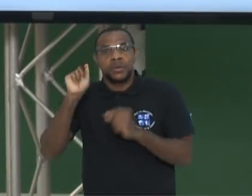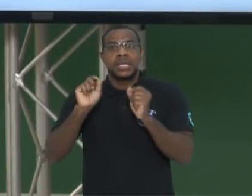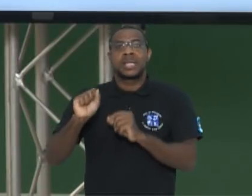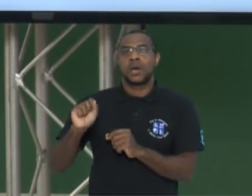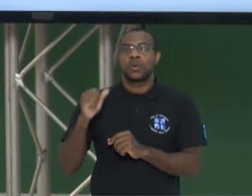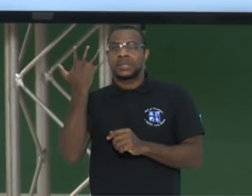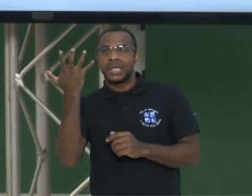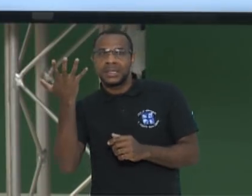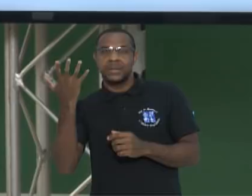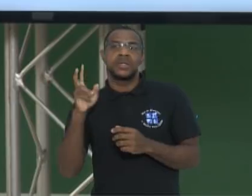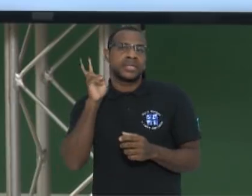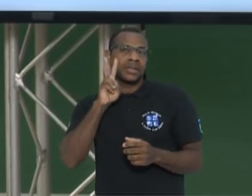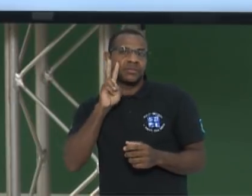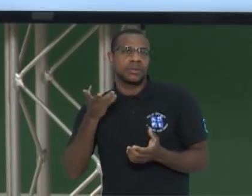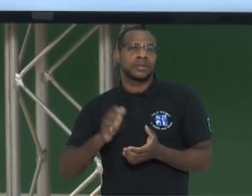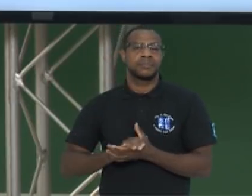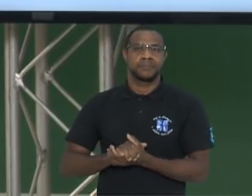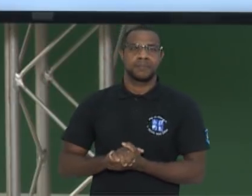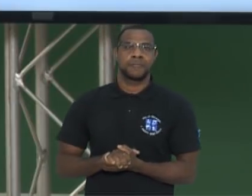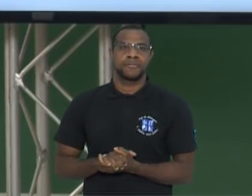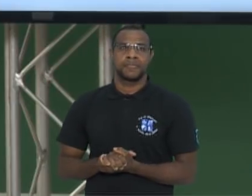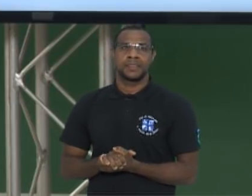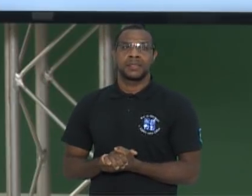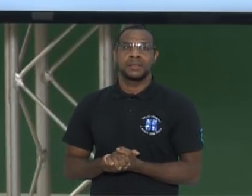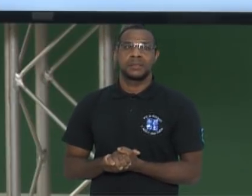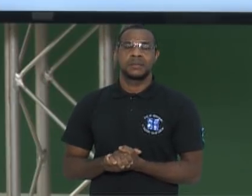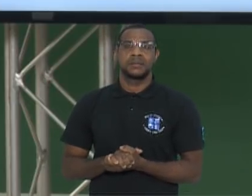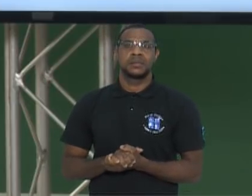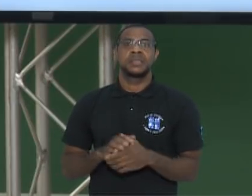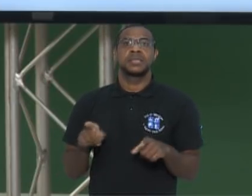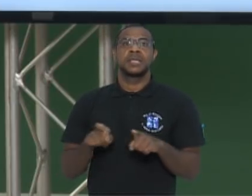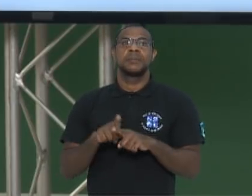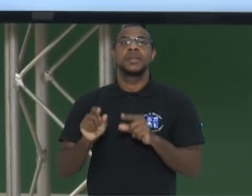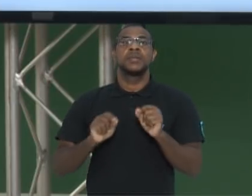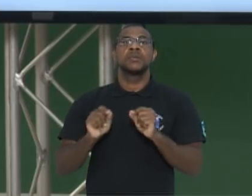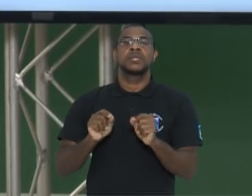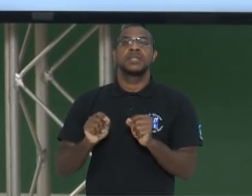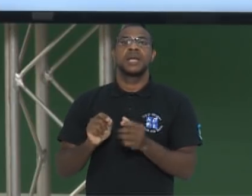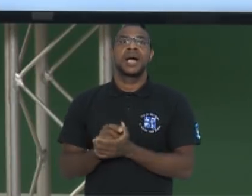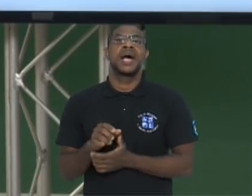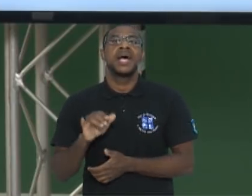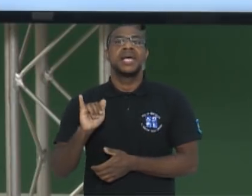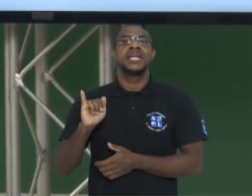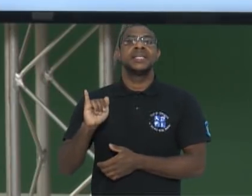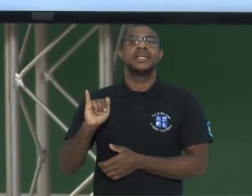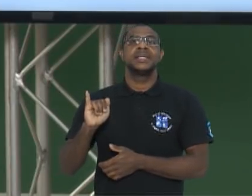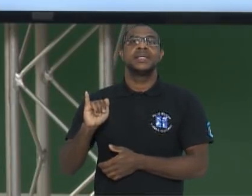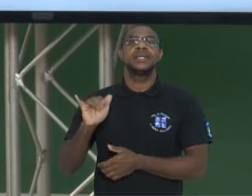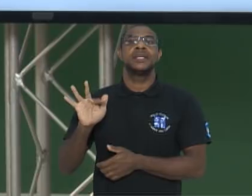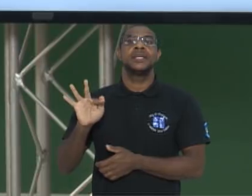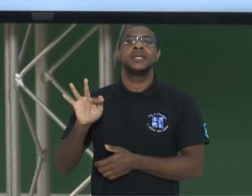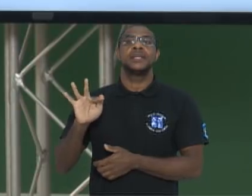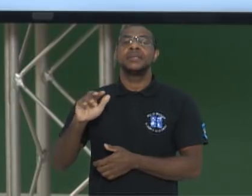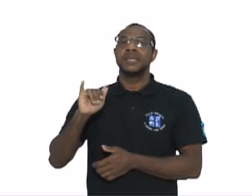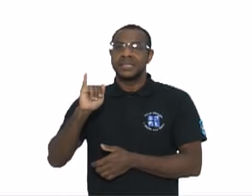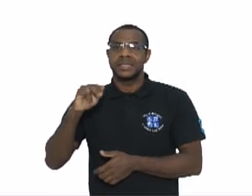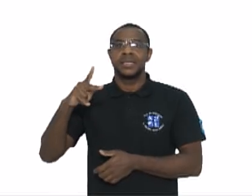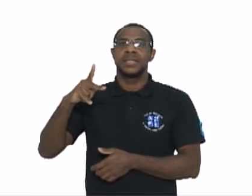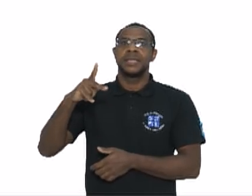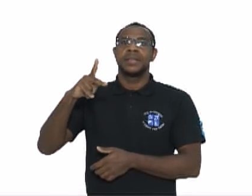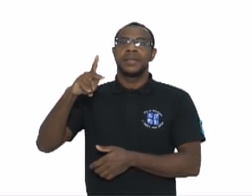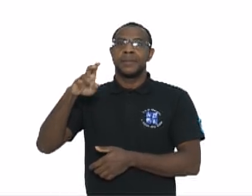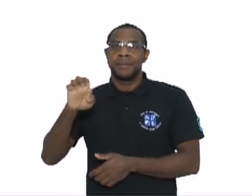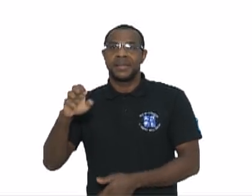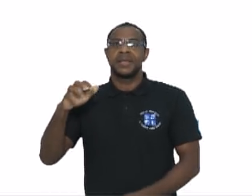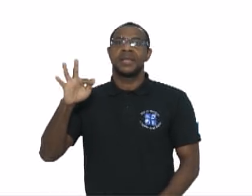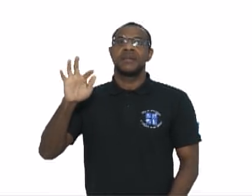enredo da trama da história e tal. Ocorre também, geralmente, a epifania, né, ou seja, a personagem, em